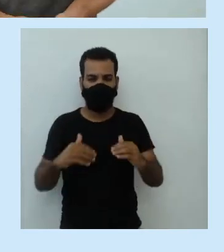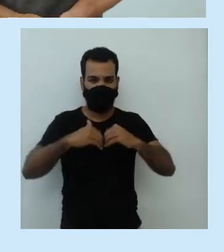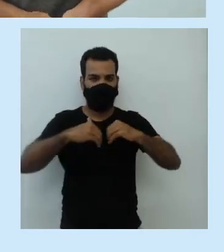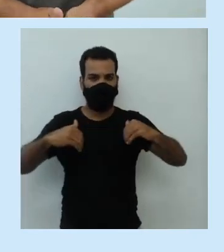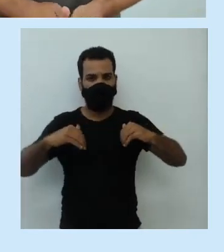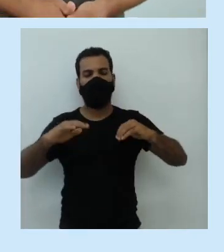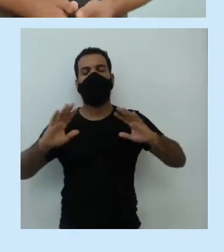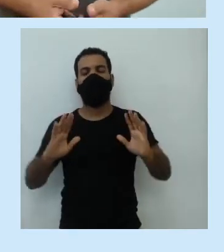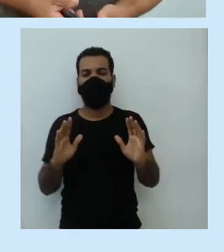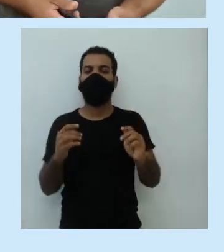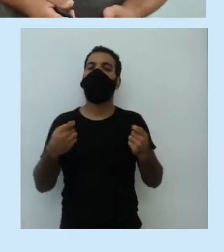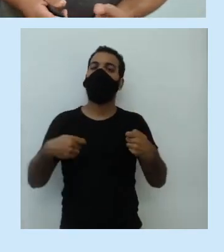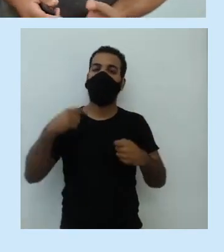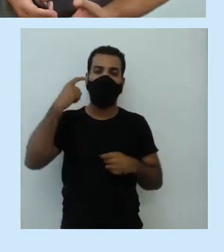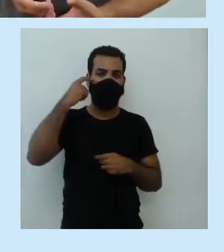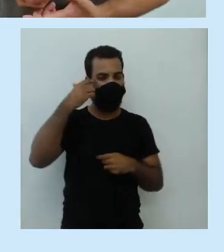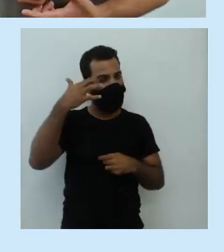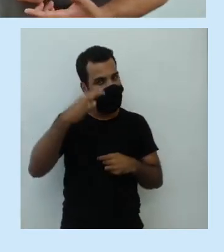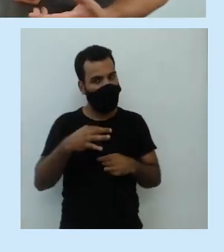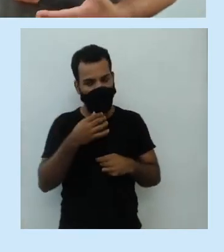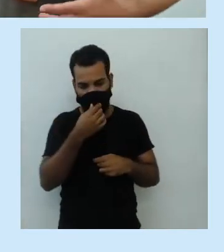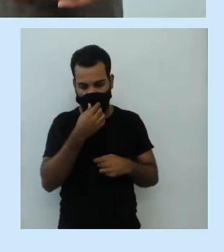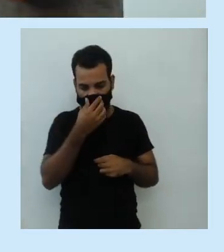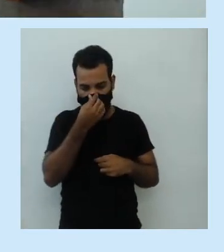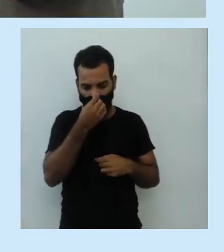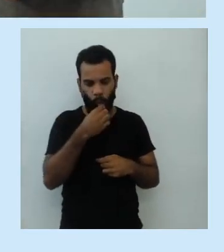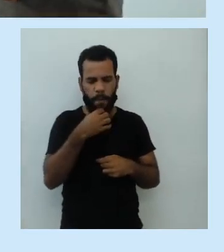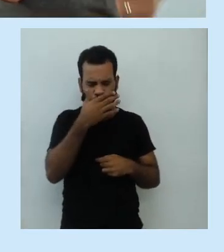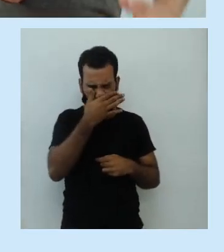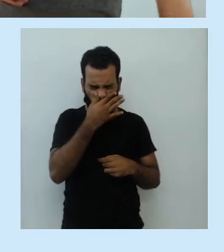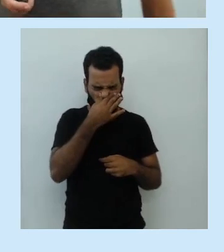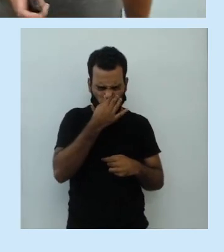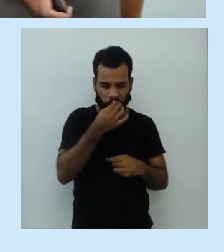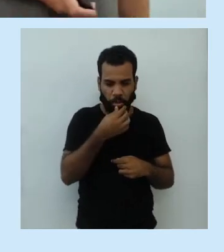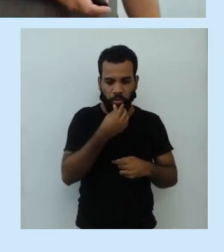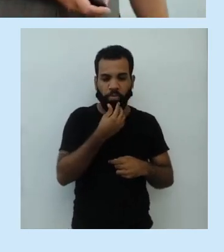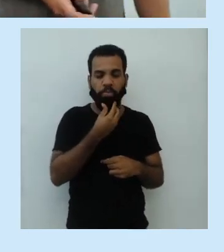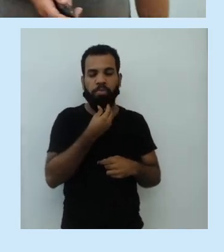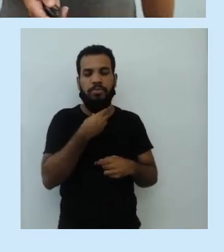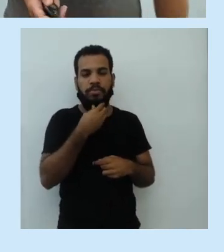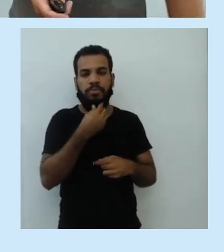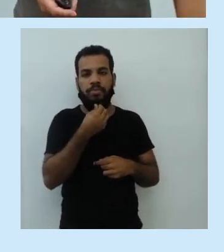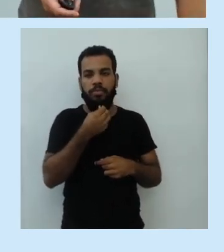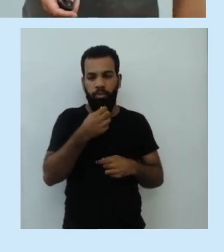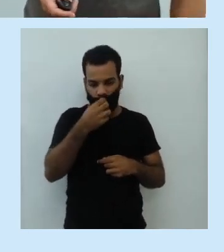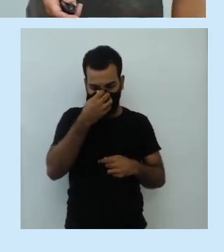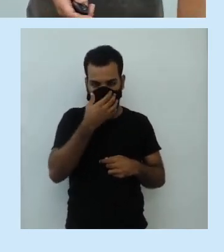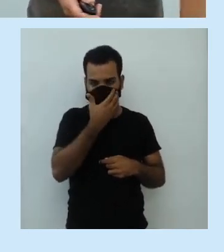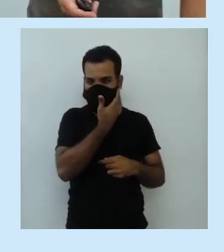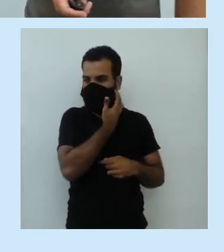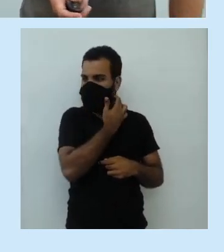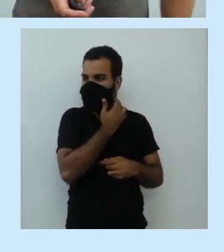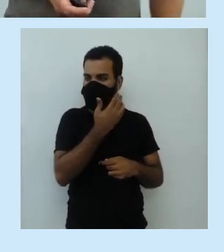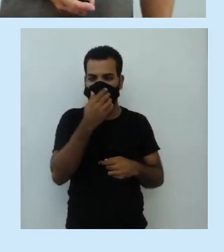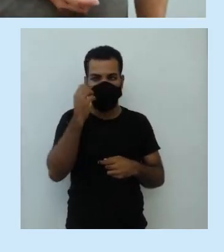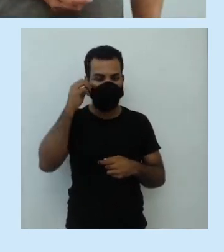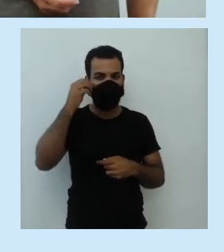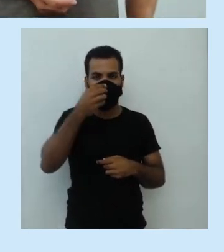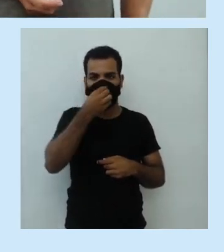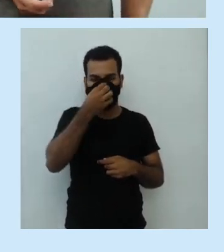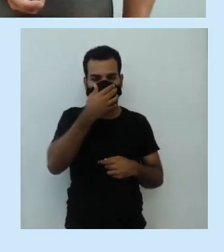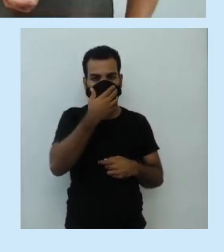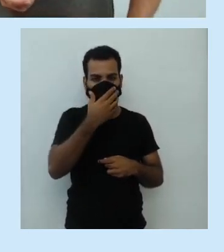acepção ainda do que é bom e do que é ruim para ela. Então, como aí diz na tela, na sua tela, chama a atenção